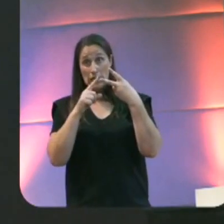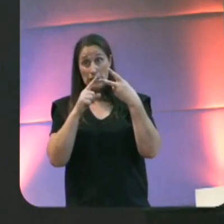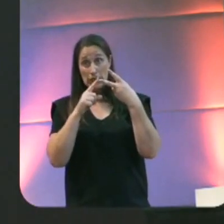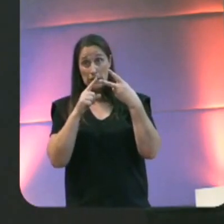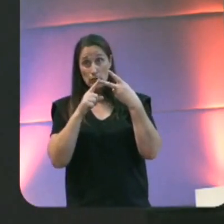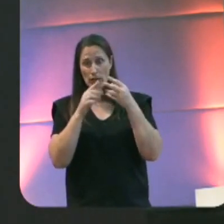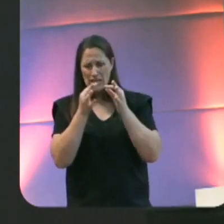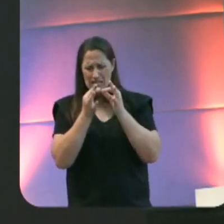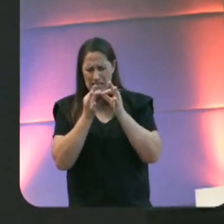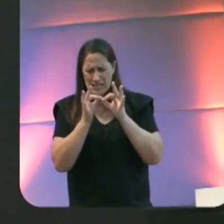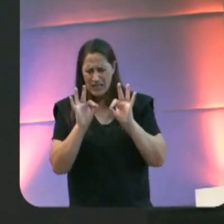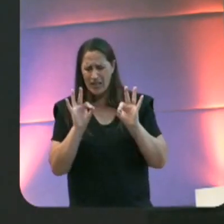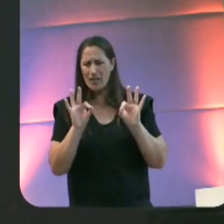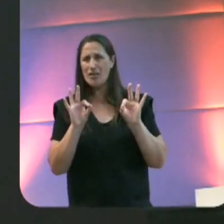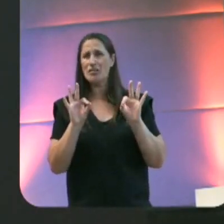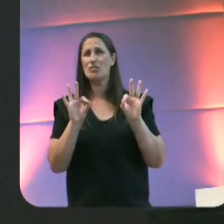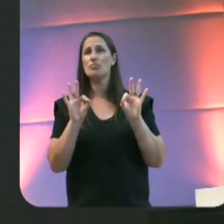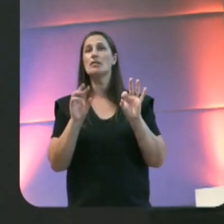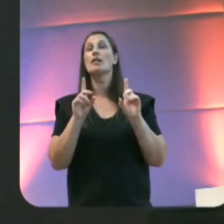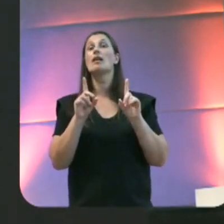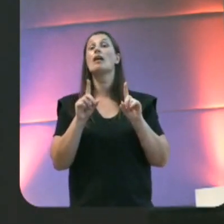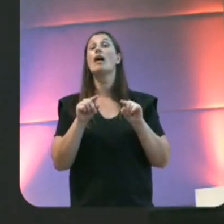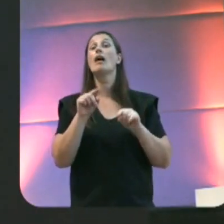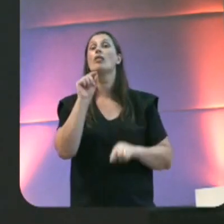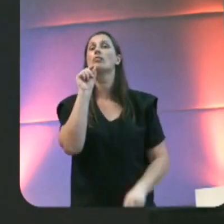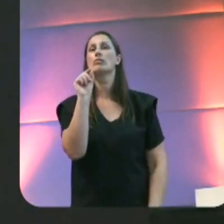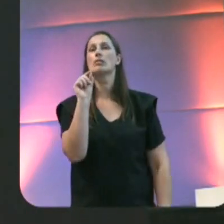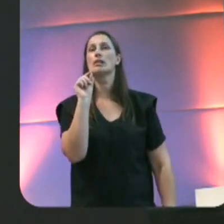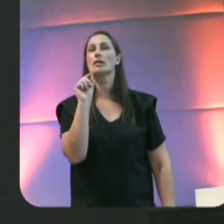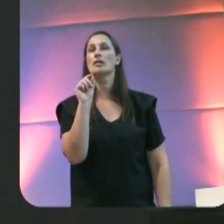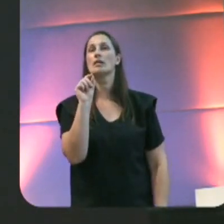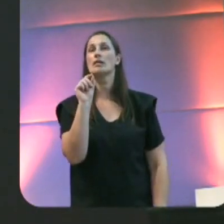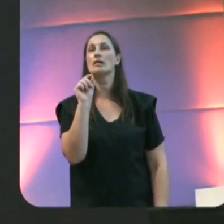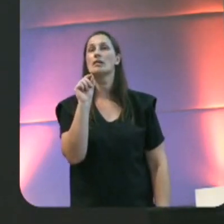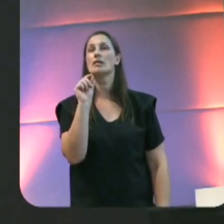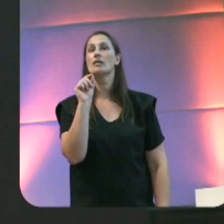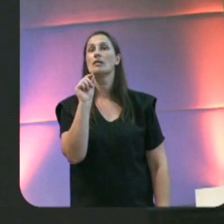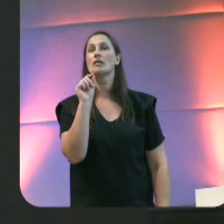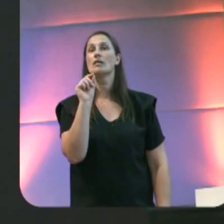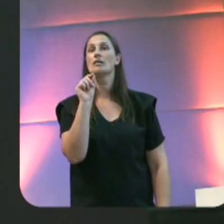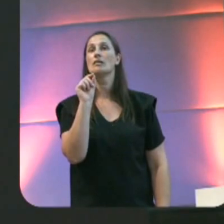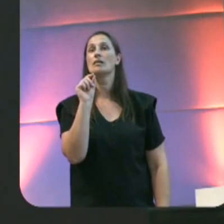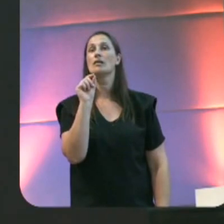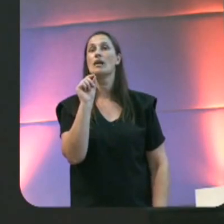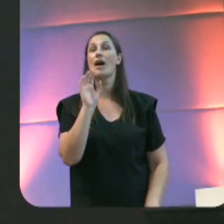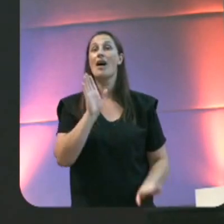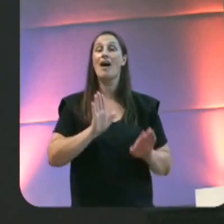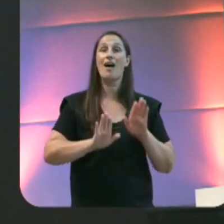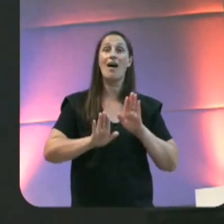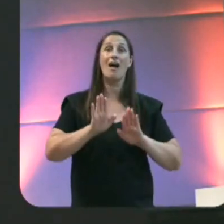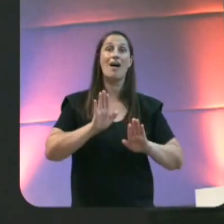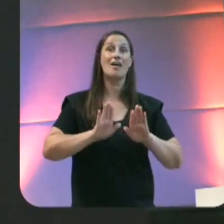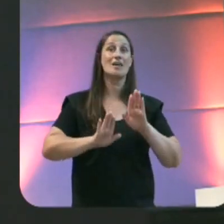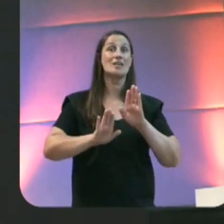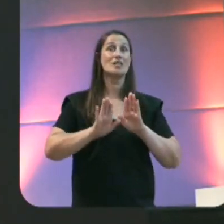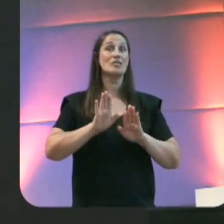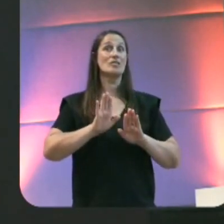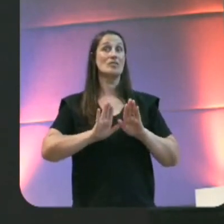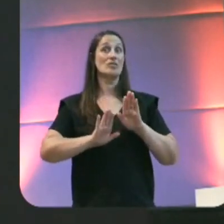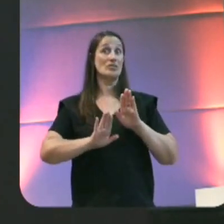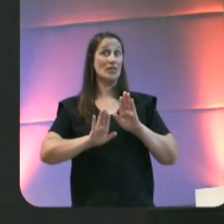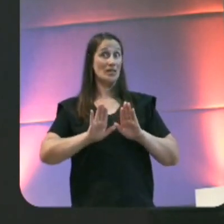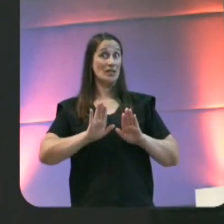desta parábola é a seguinte: que muitas vezes a